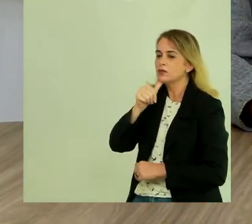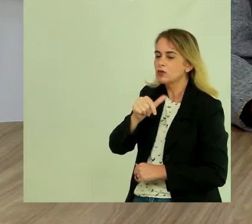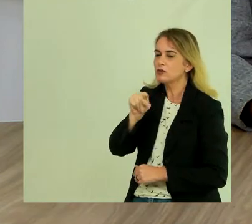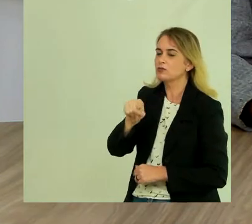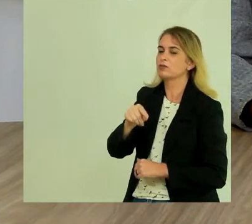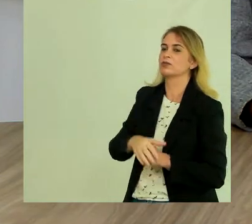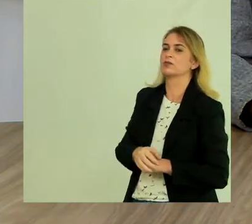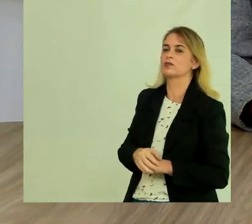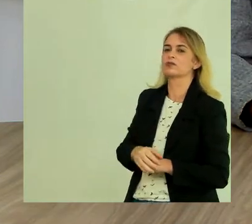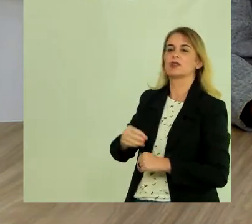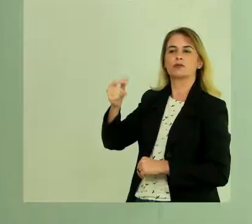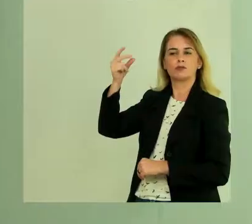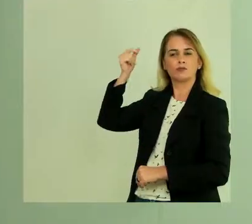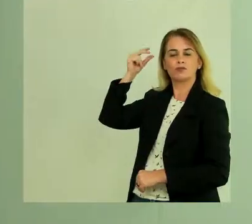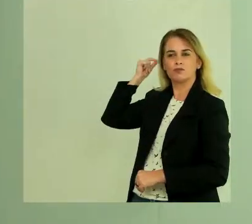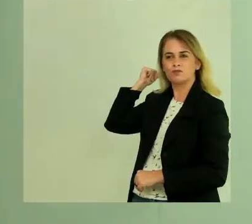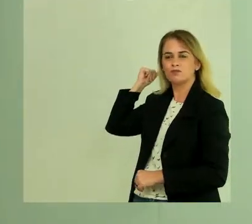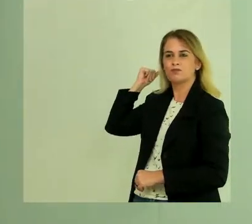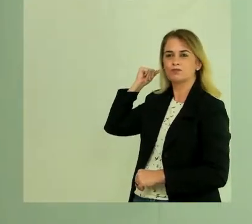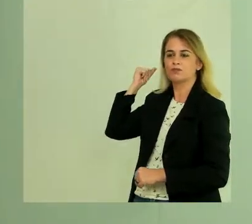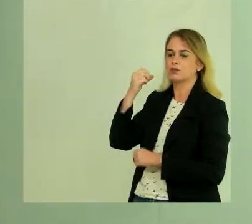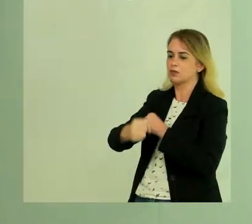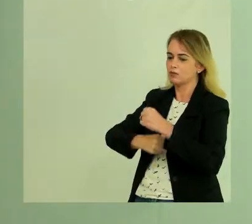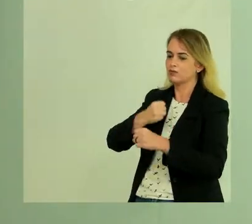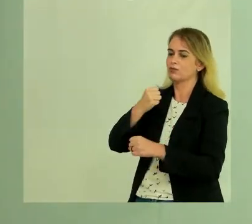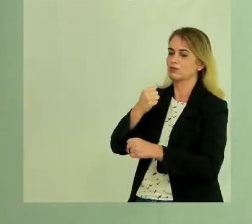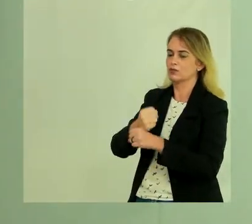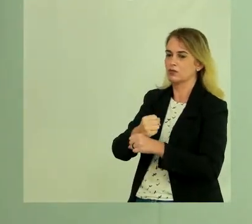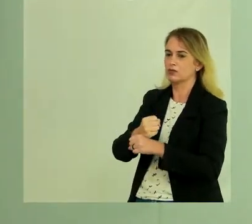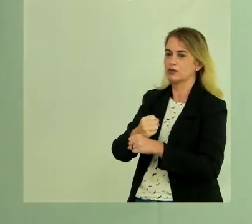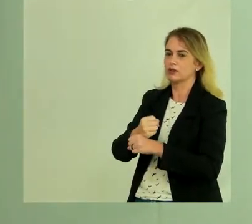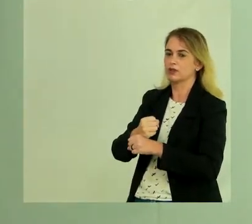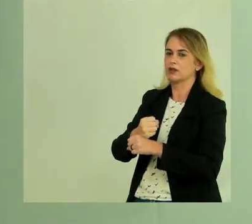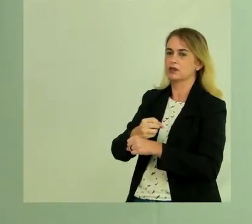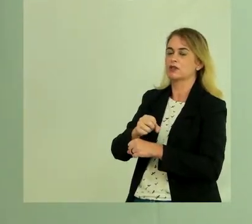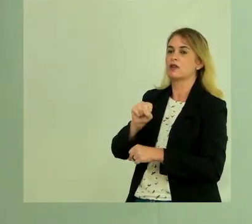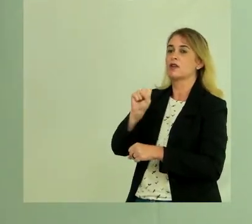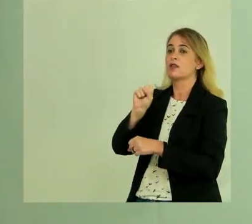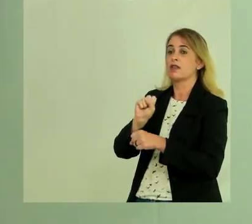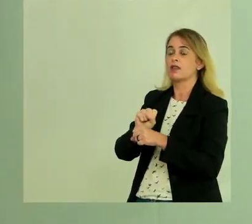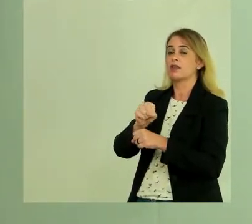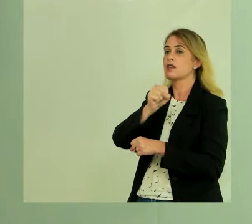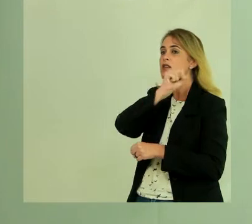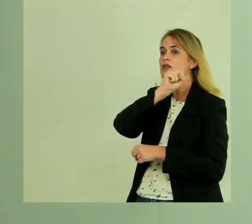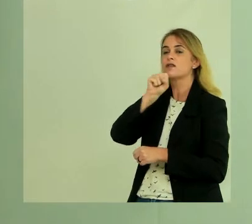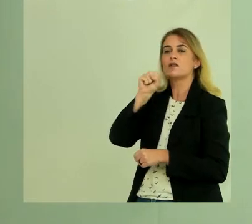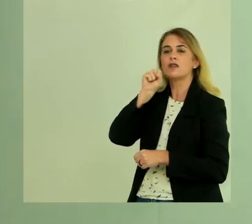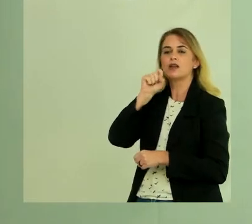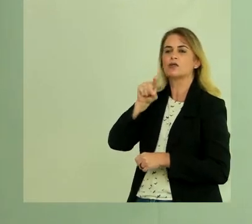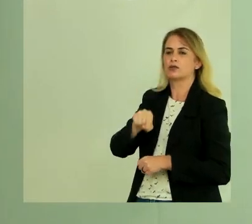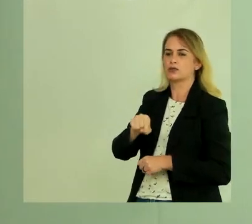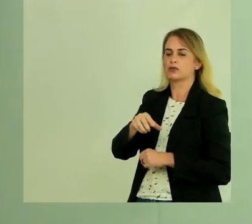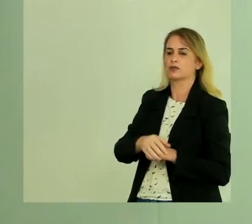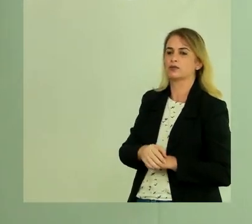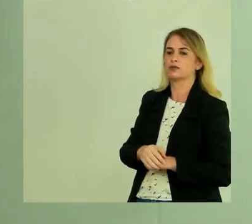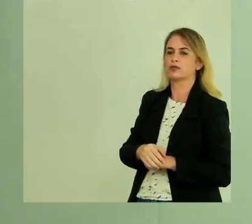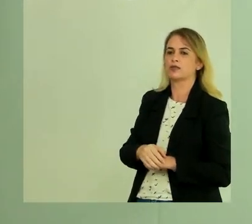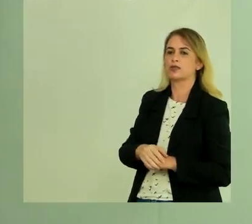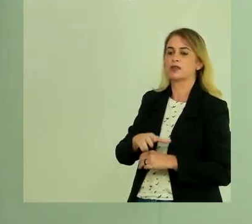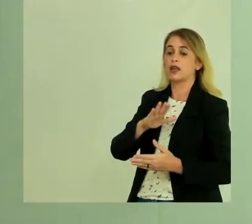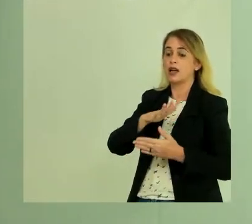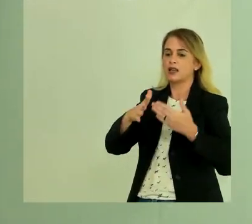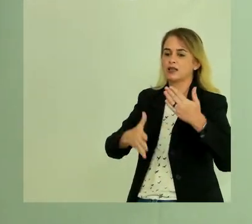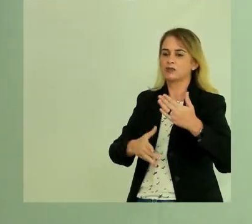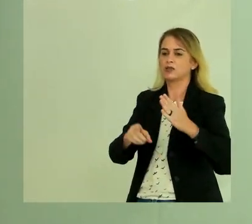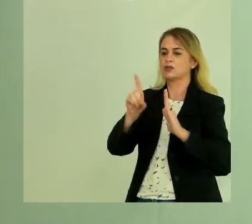demorou muitos anos, na verdade, né? Você vê séculos, porque a Libras ela foi decretada lei,